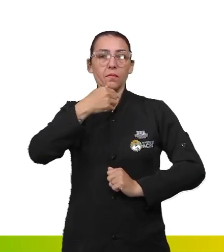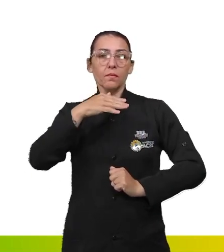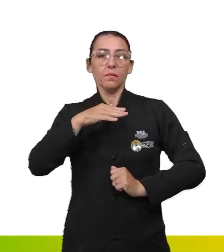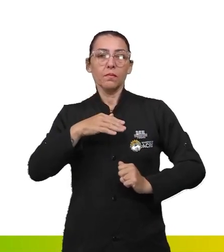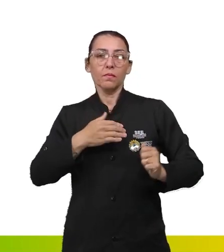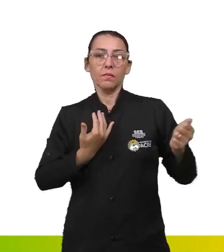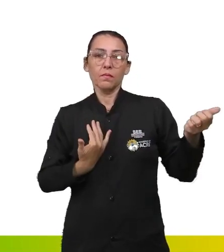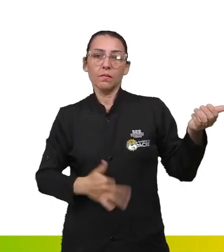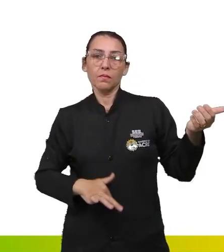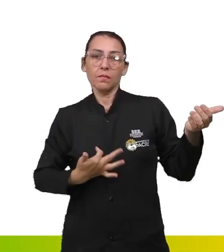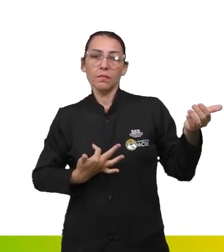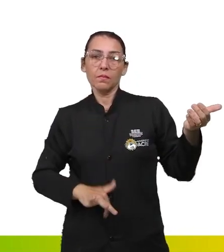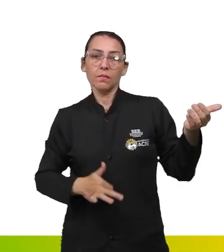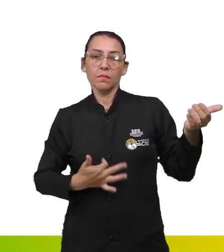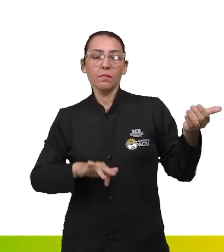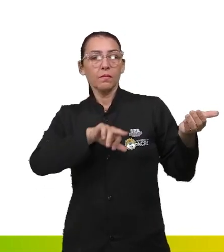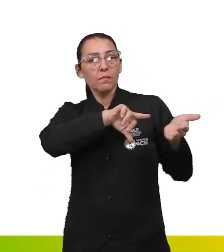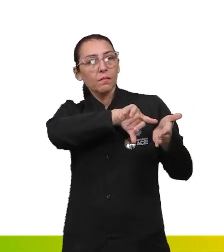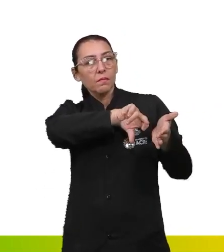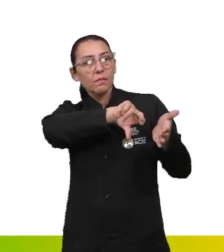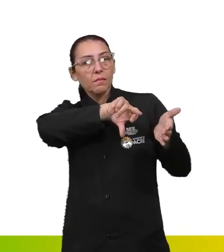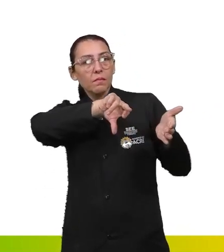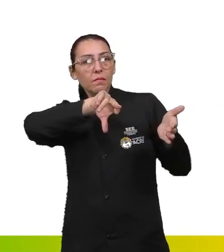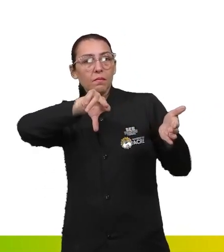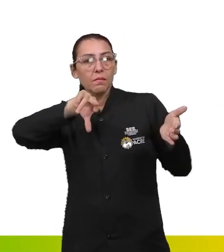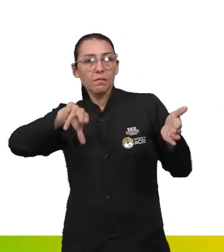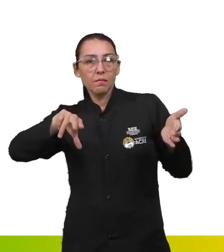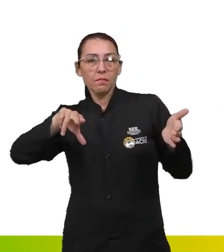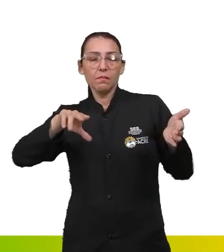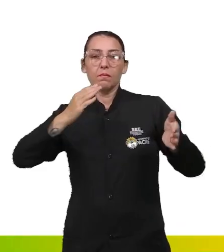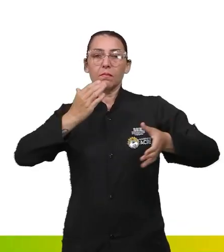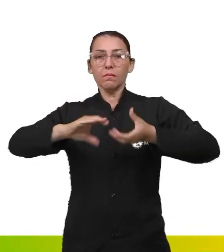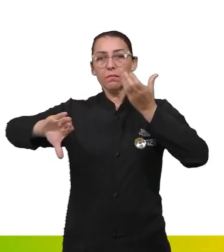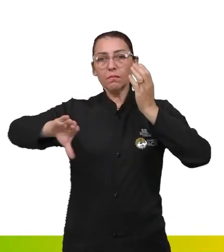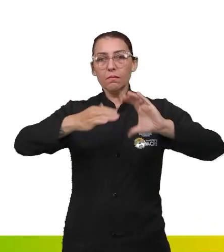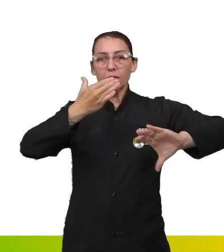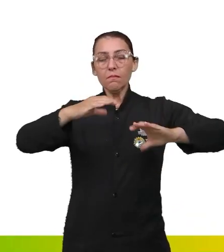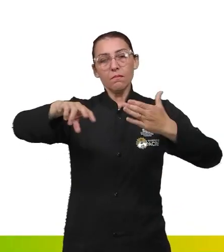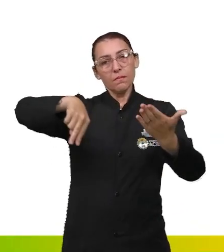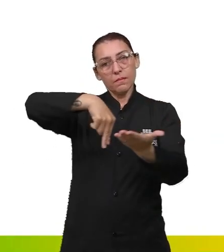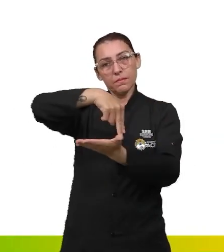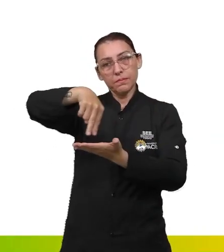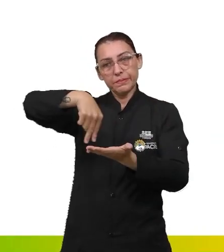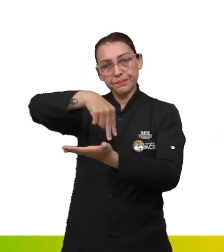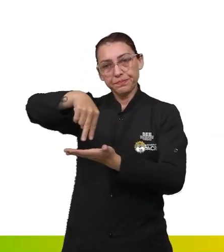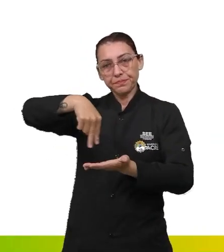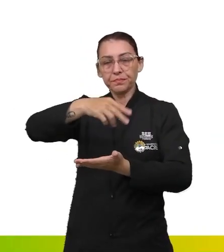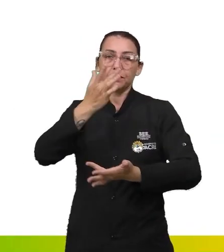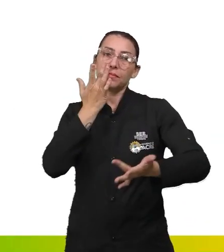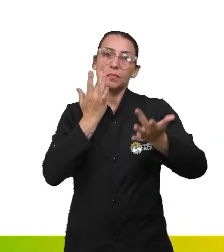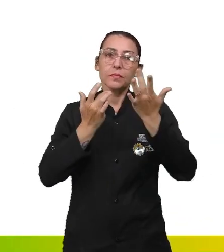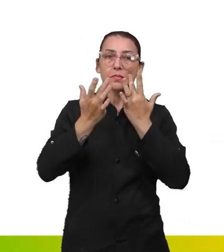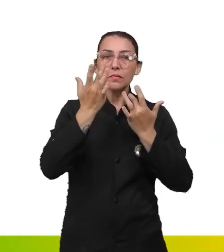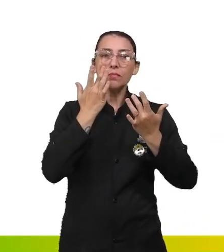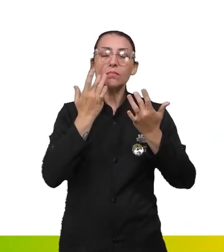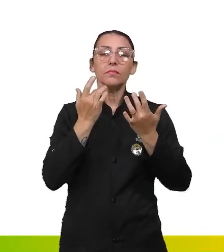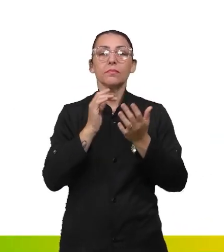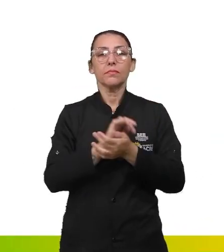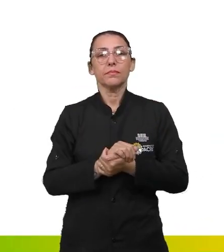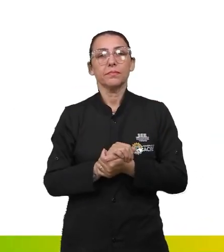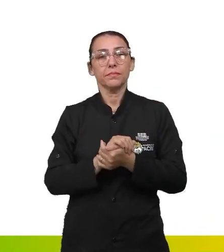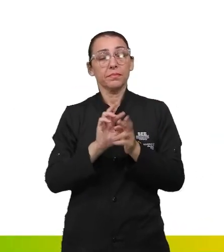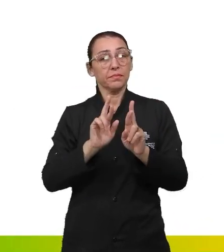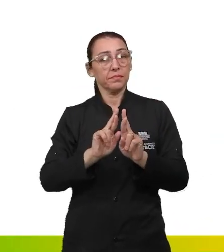Então, tudo isso faz parte da diversidade. É a música, é a dança, é o teatro, enfim.